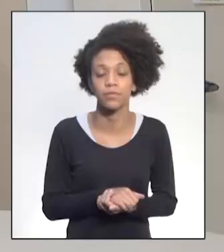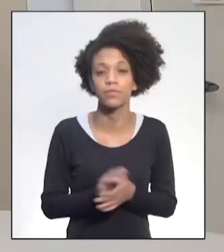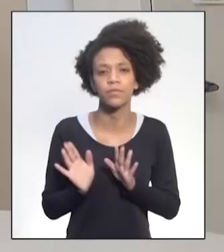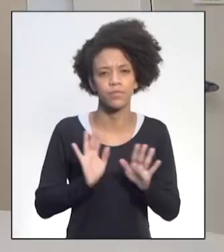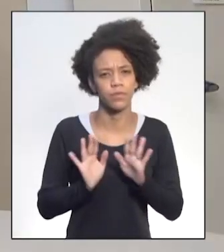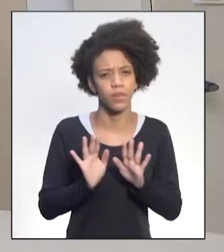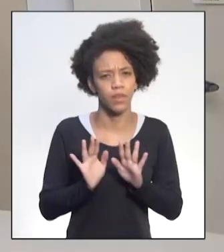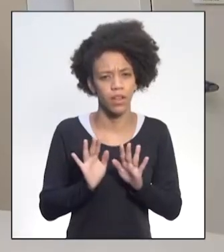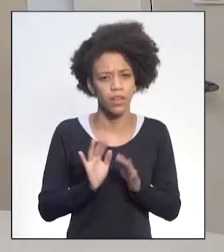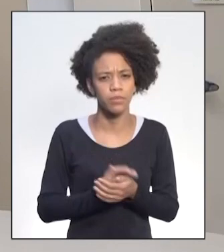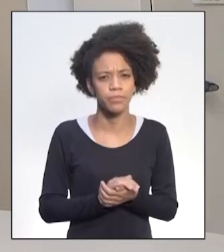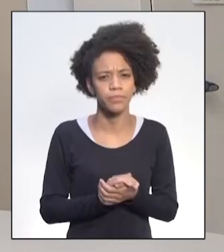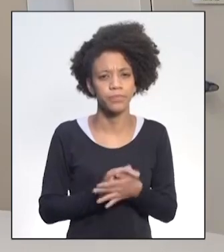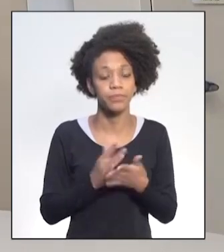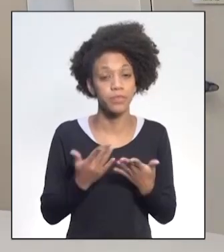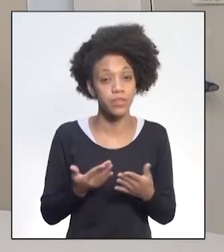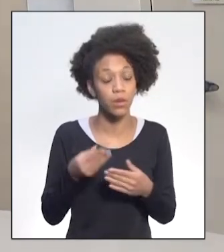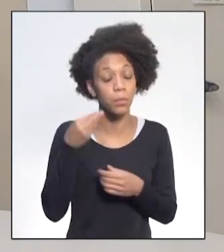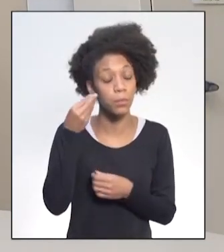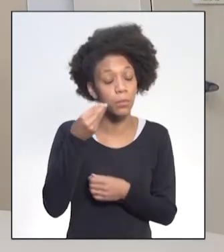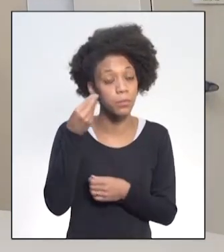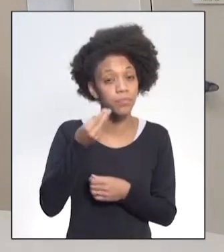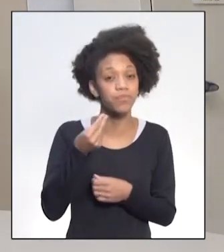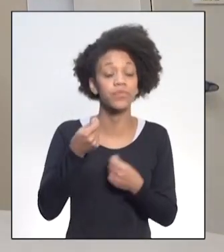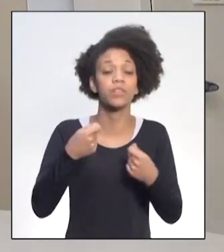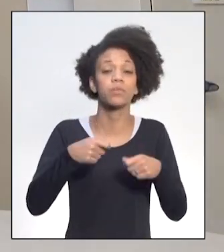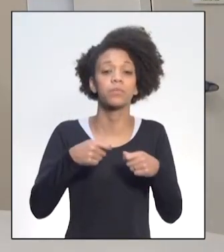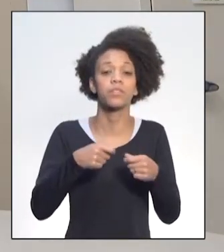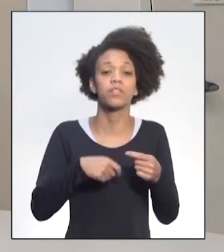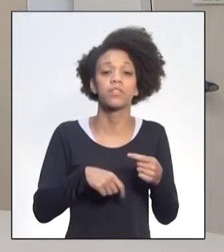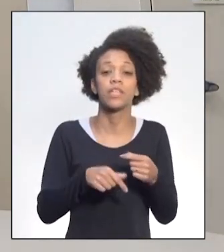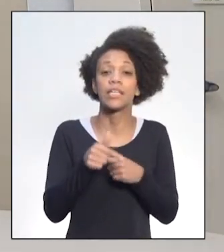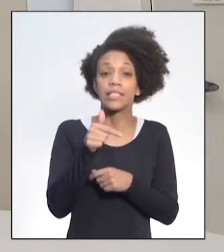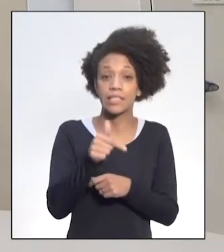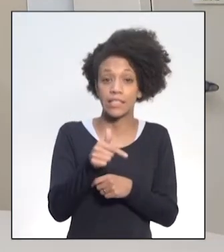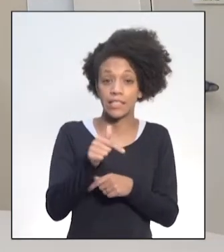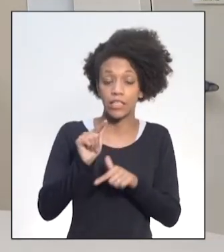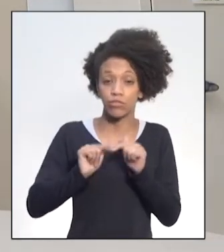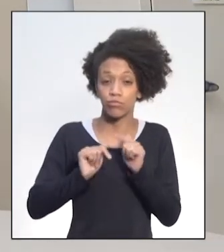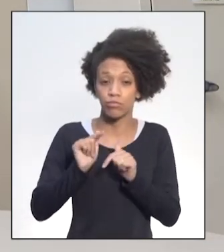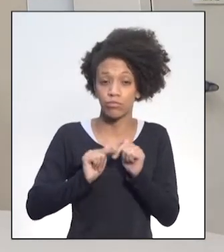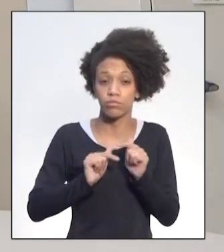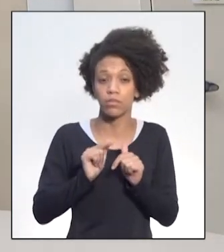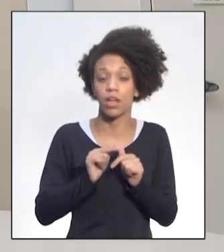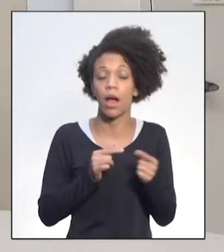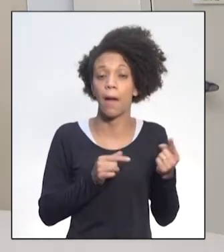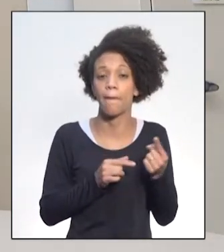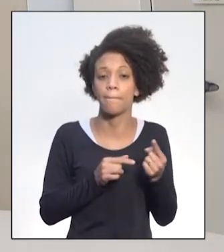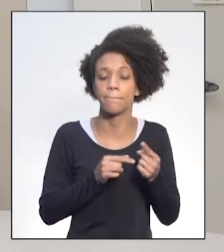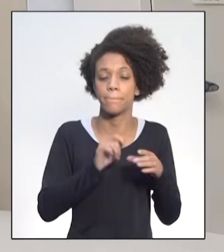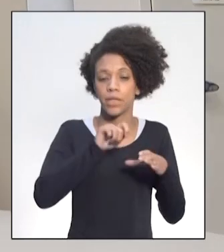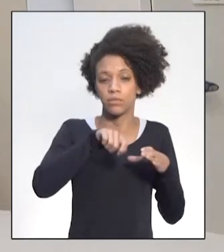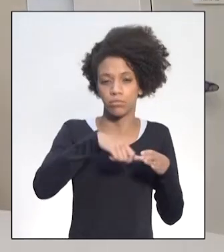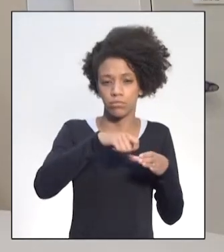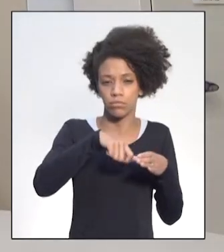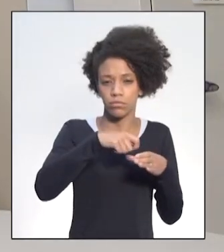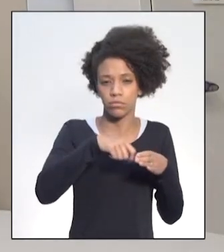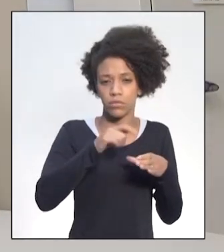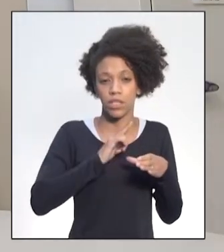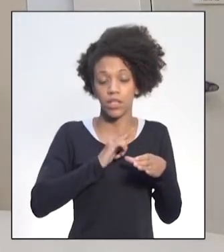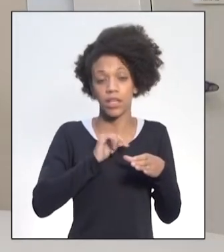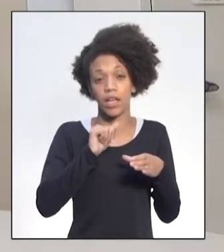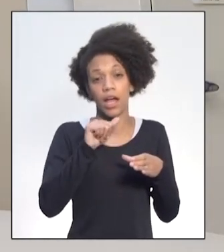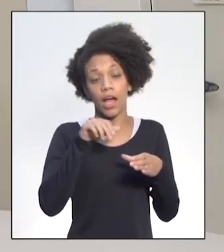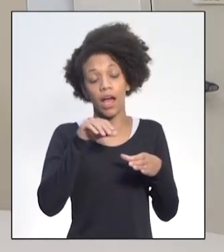Olá, pessoal! Para esse experimento, a gente vai precisar de 7 soluções. A nossa primeira solução aqui, ela tem